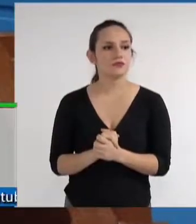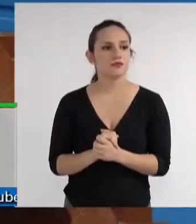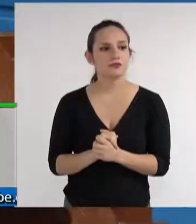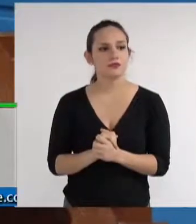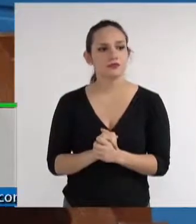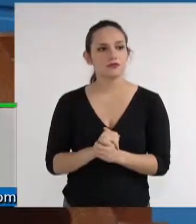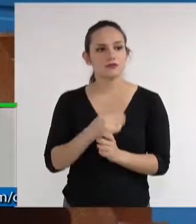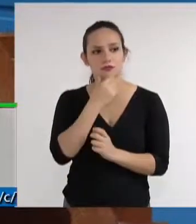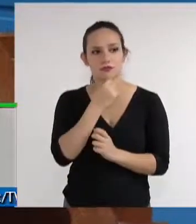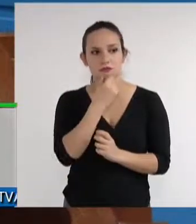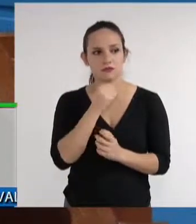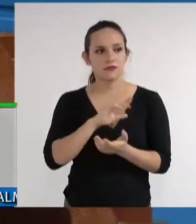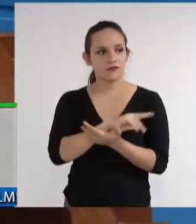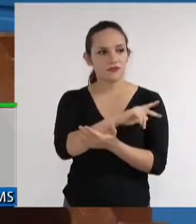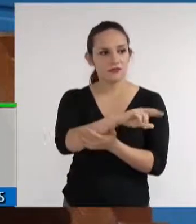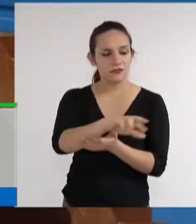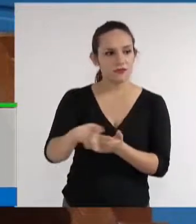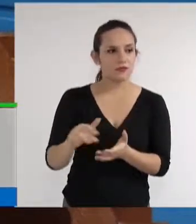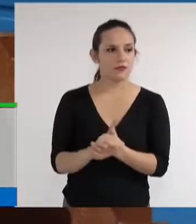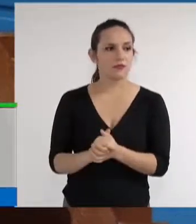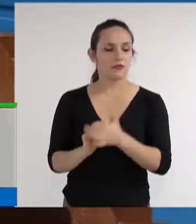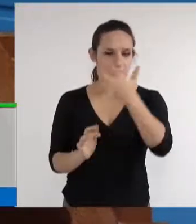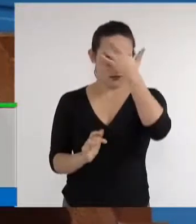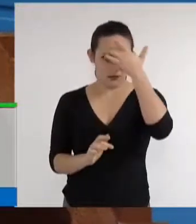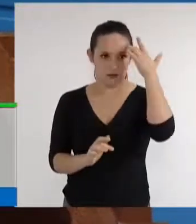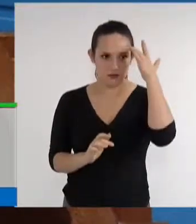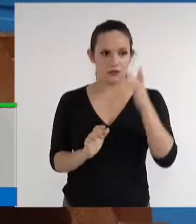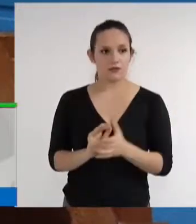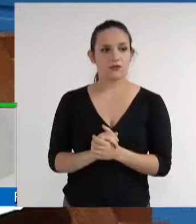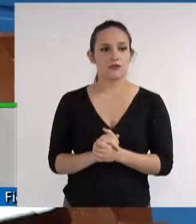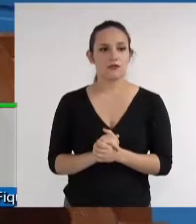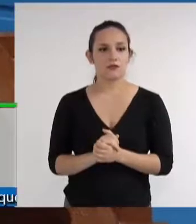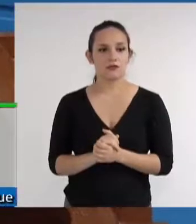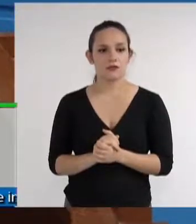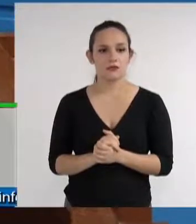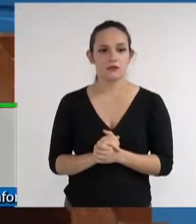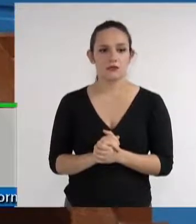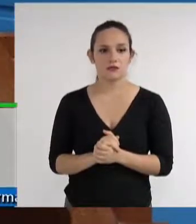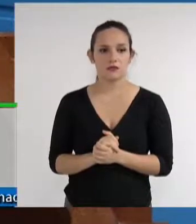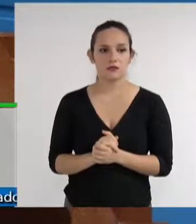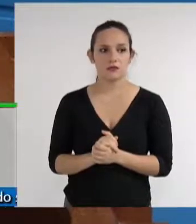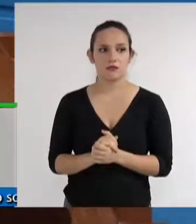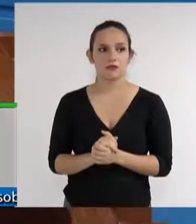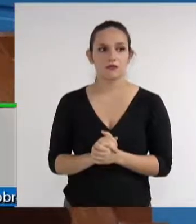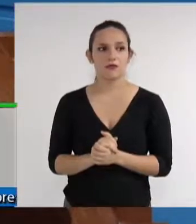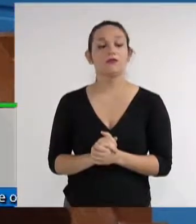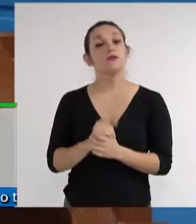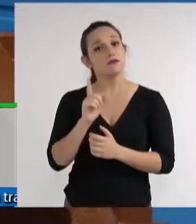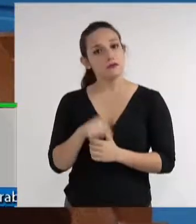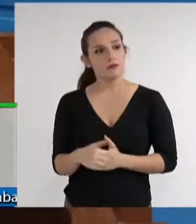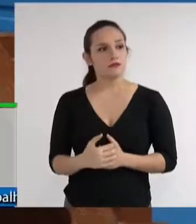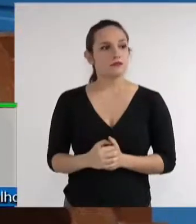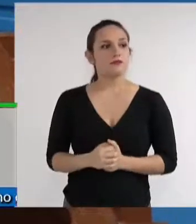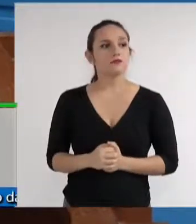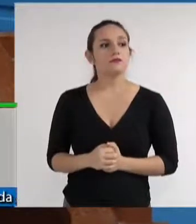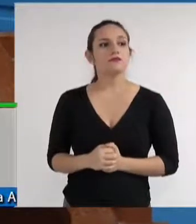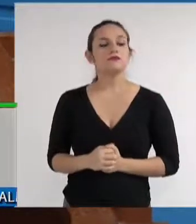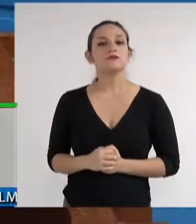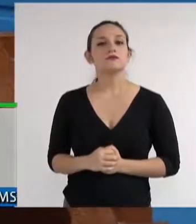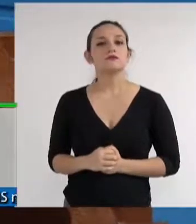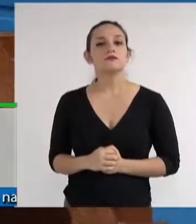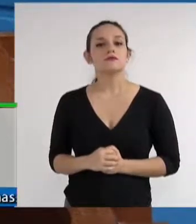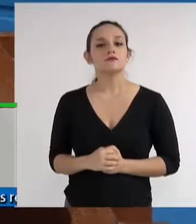várias associações comerciais, que foi solicitado pelo presidente,